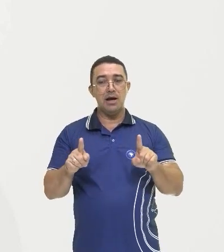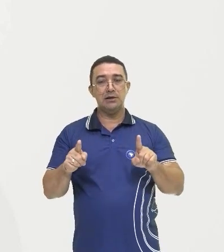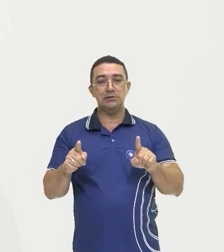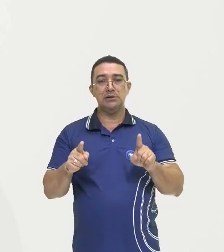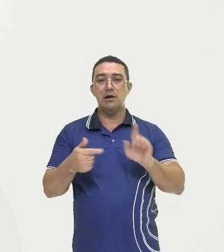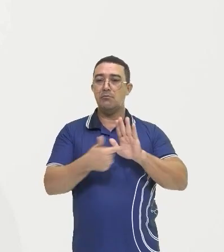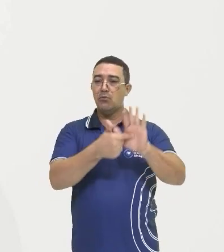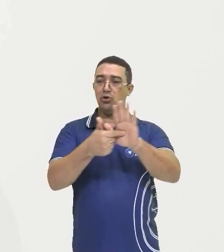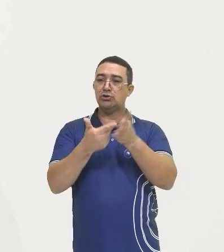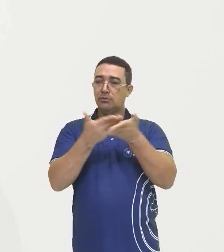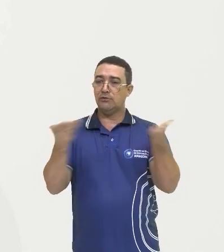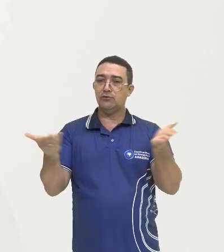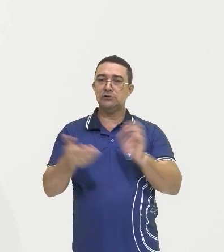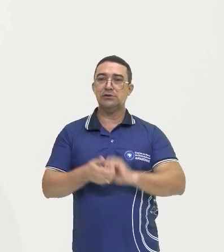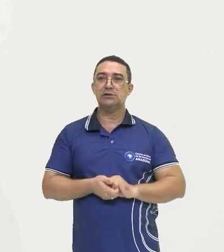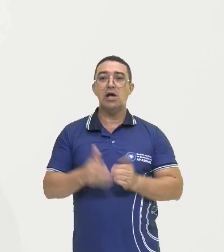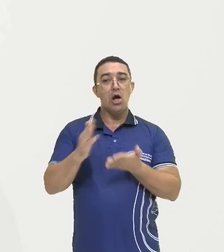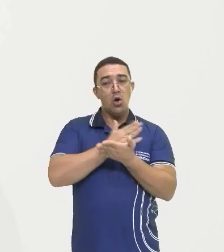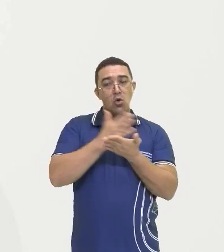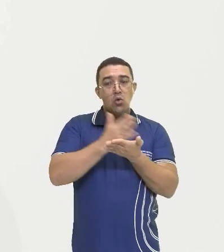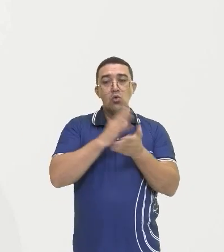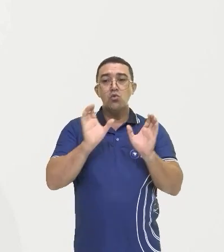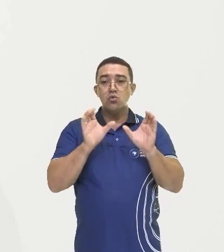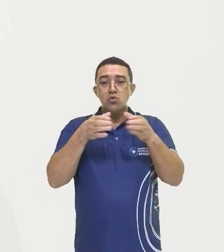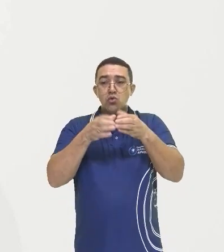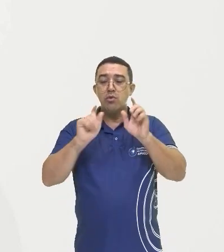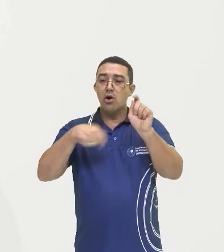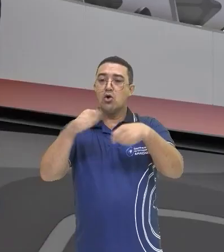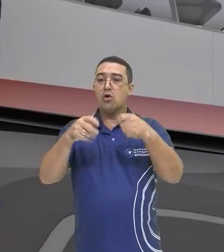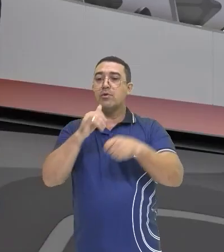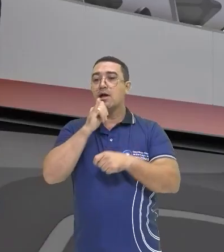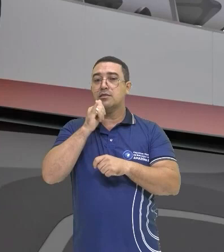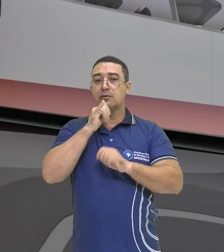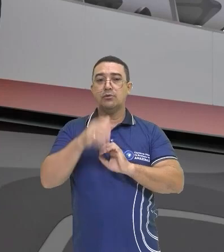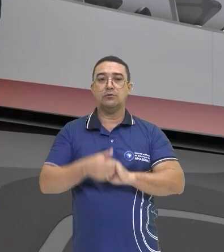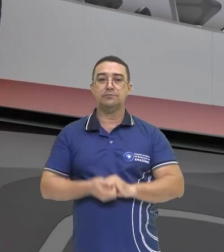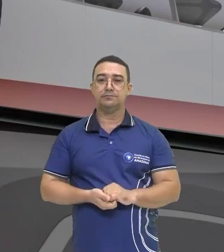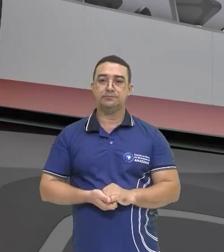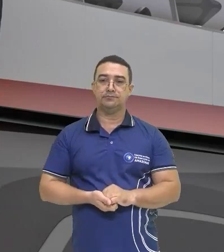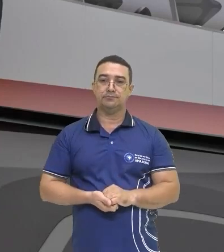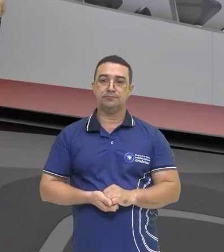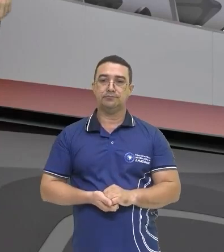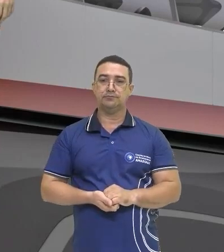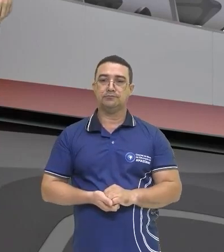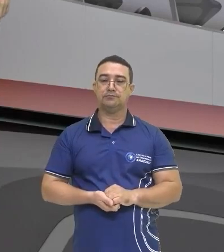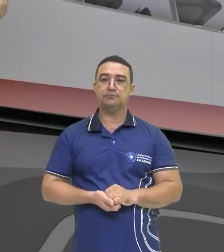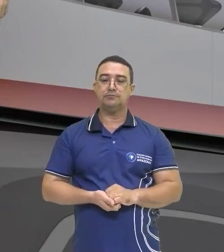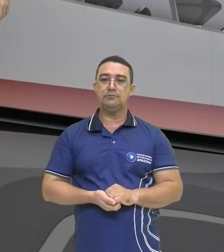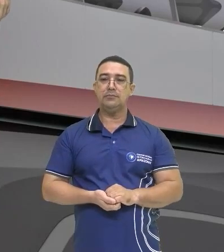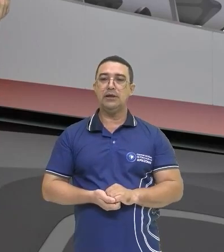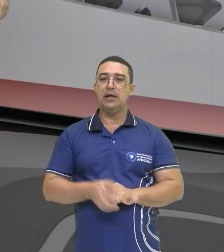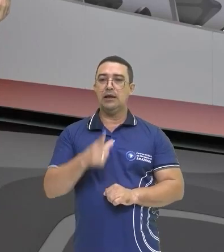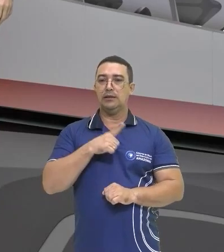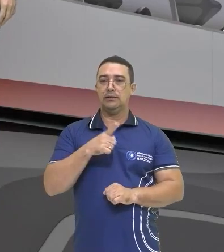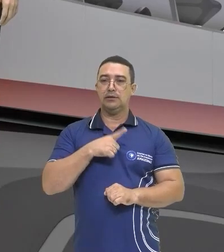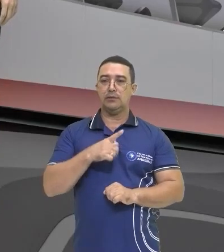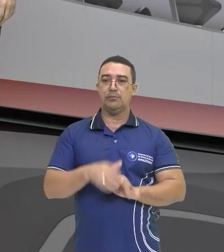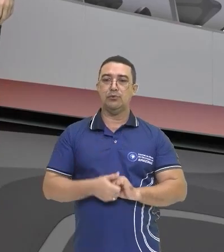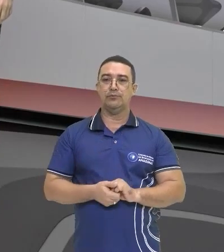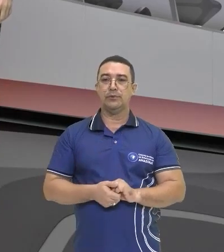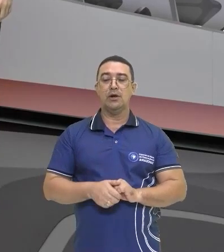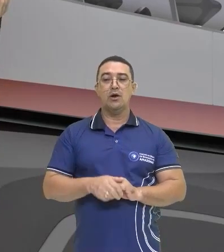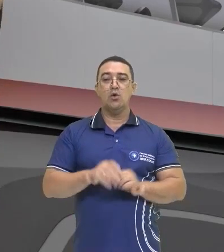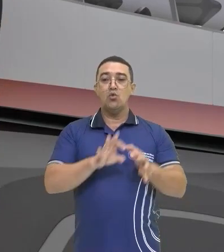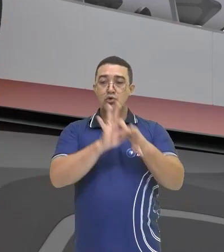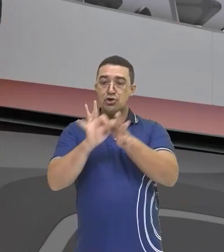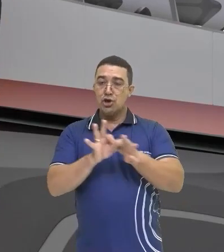vocês alguns desses blocos, como por exemplo, nós temos a União